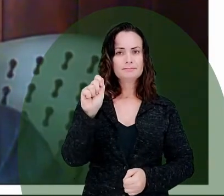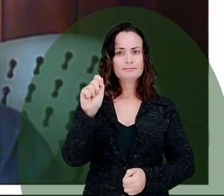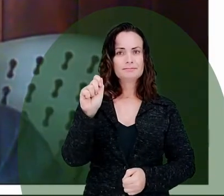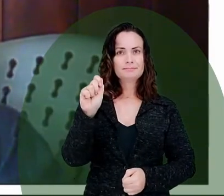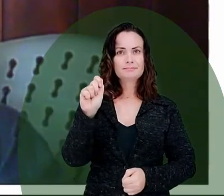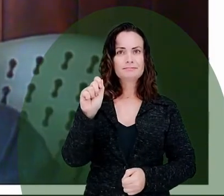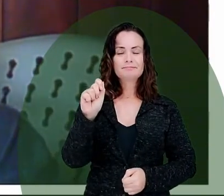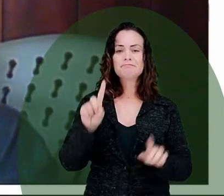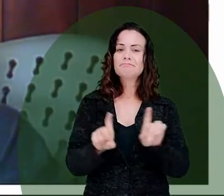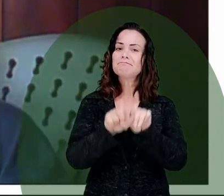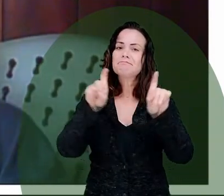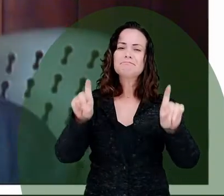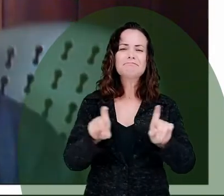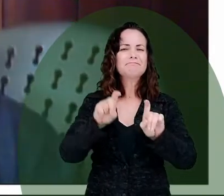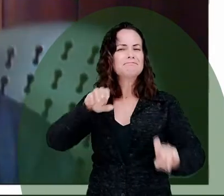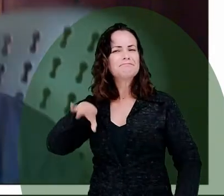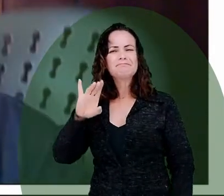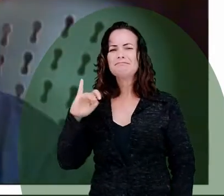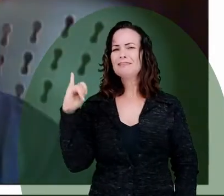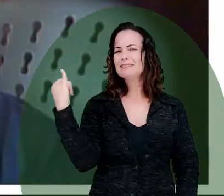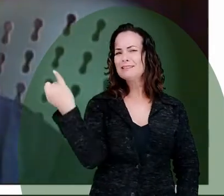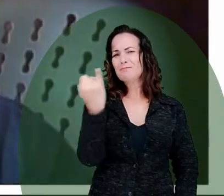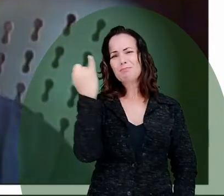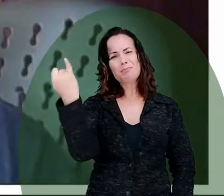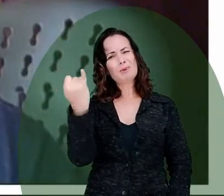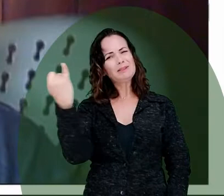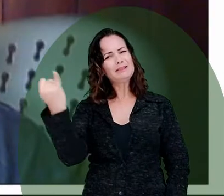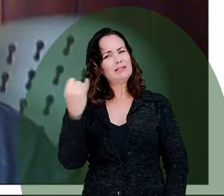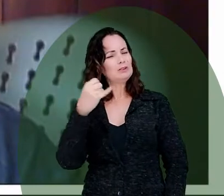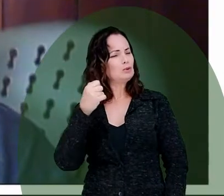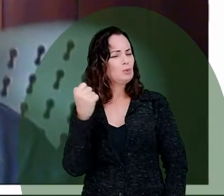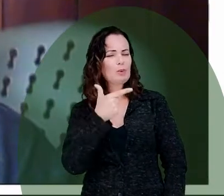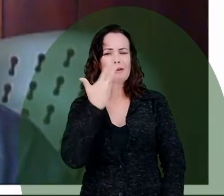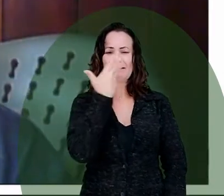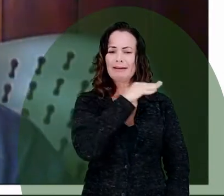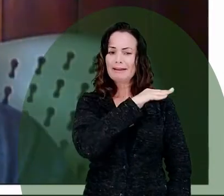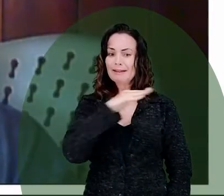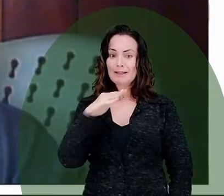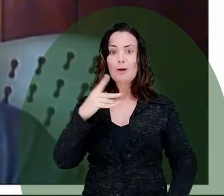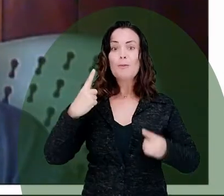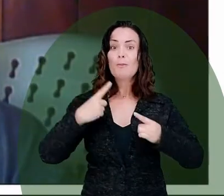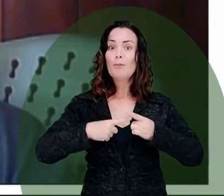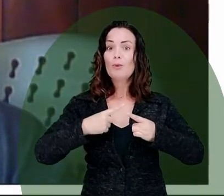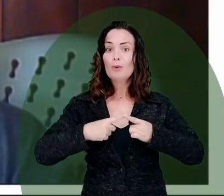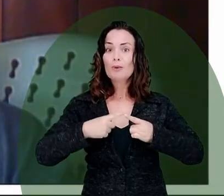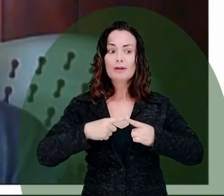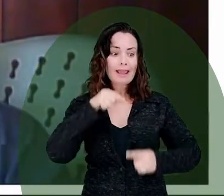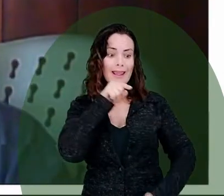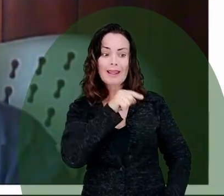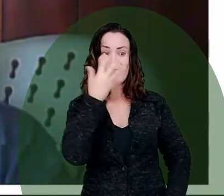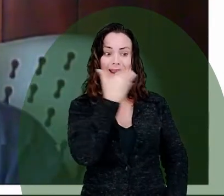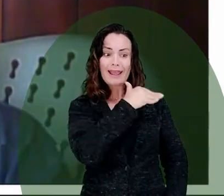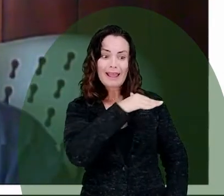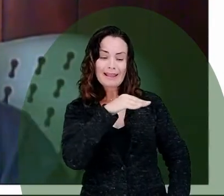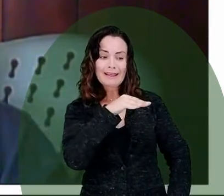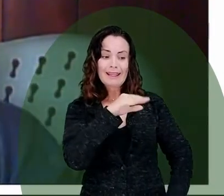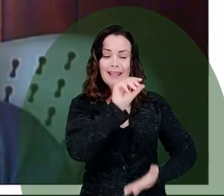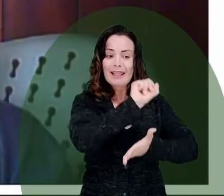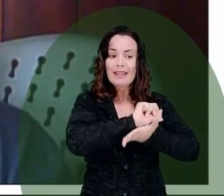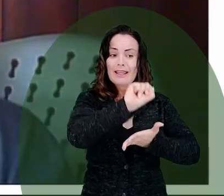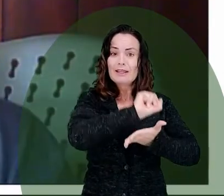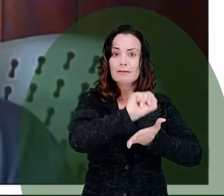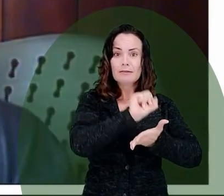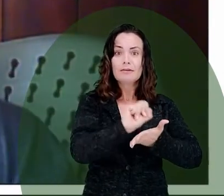a informática é mais relevante do que para as crianças. Porque a criança, para escrever,